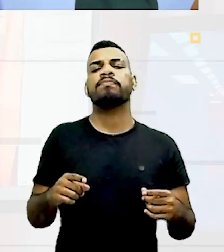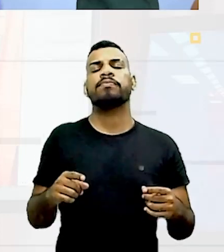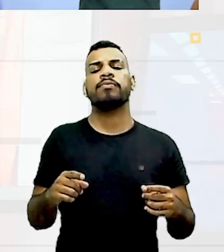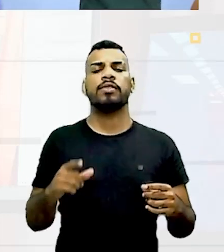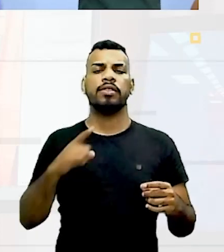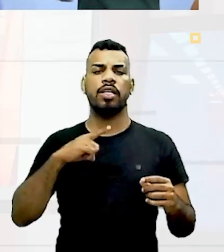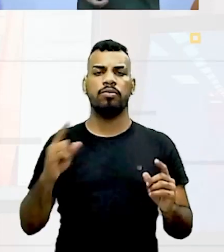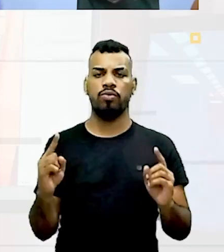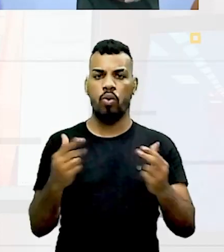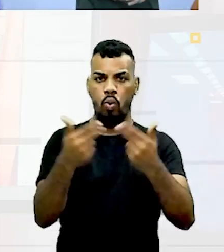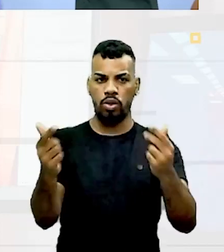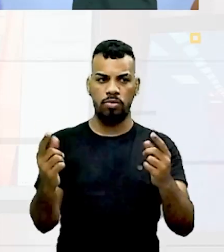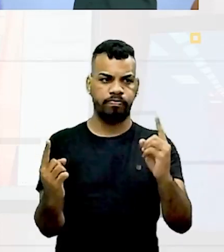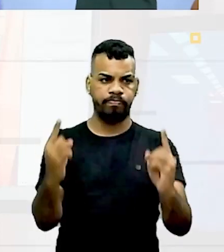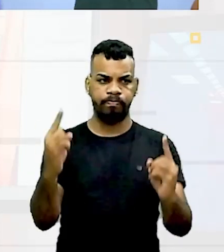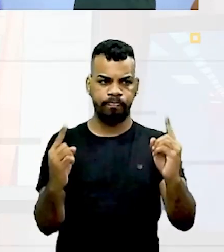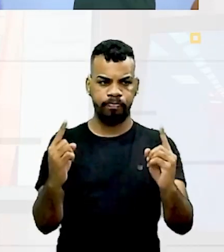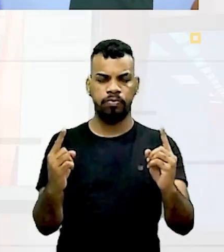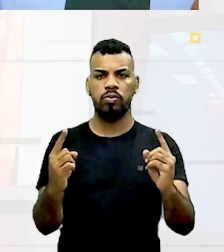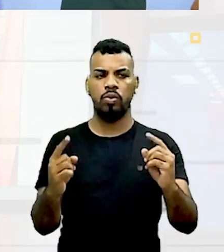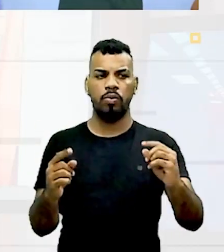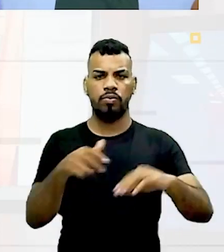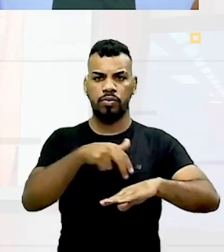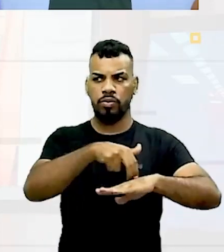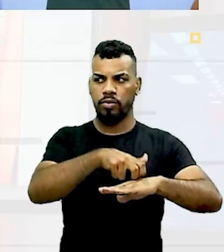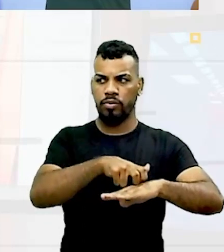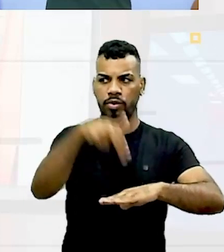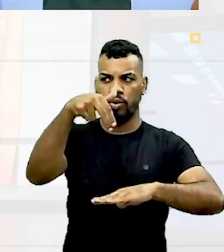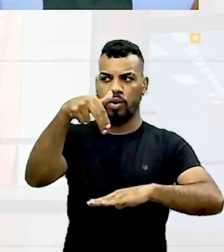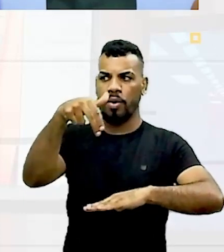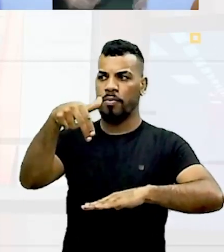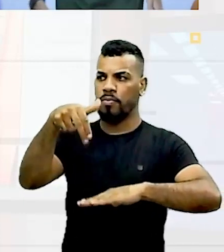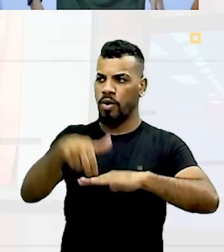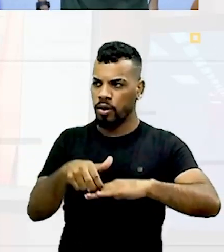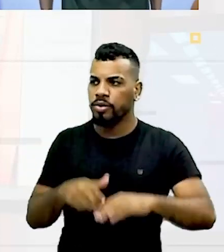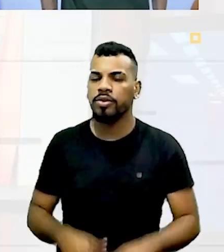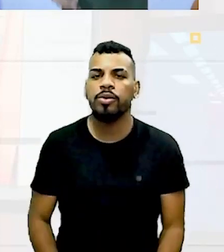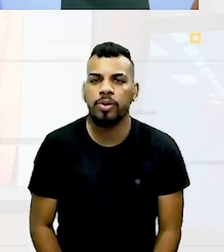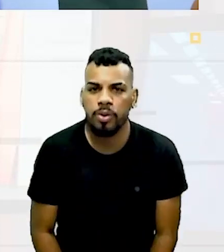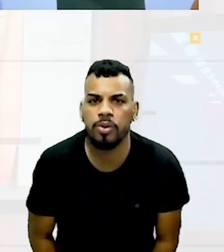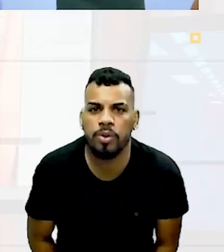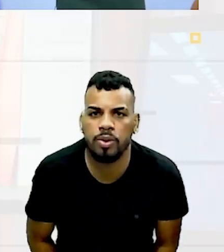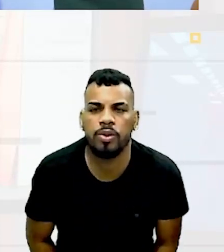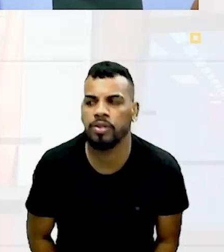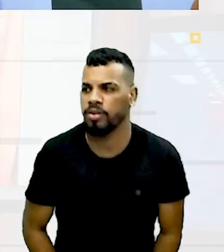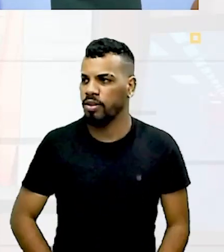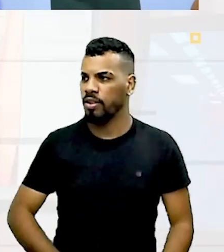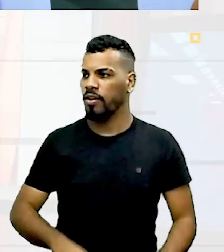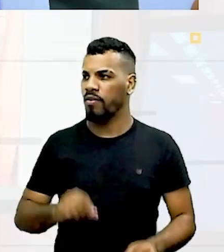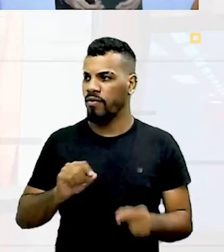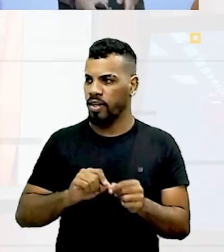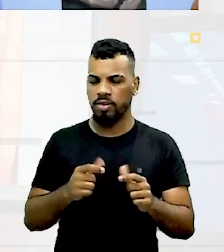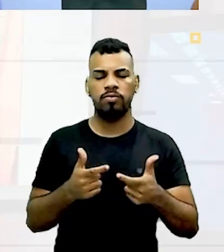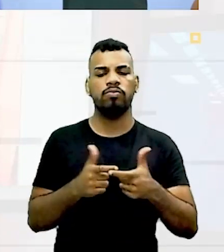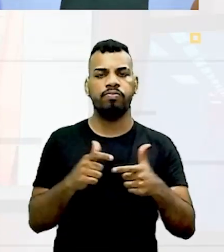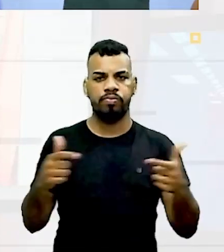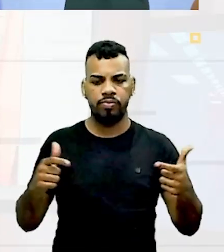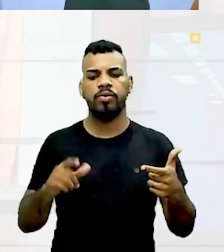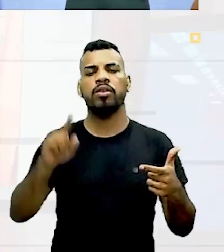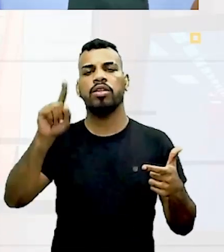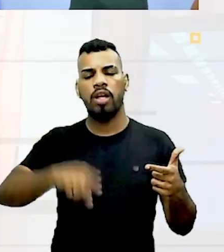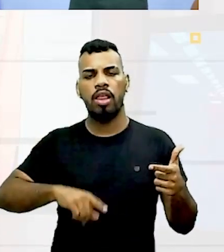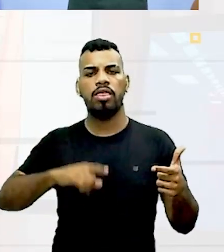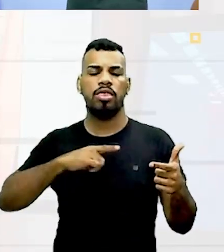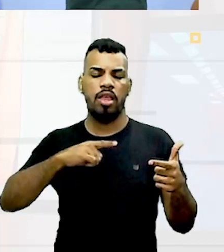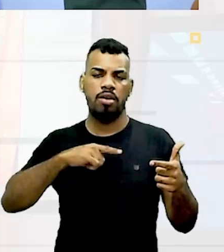entre um e outro. Por exemplo, entre o pulo e o meio do salto, você vai ter a questão dele se proporcionando para poder atingir a